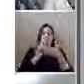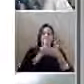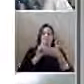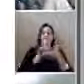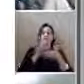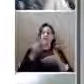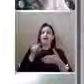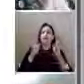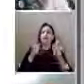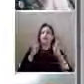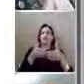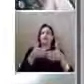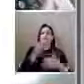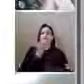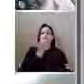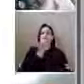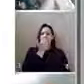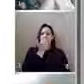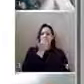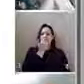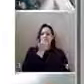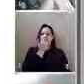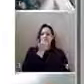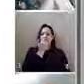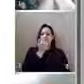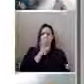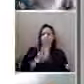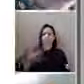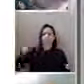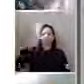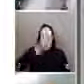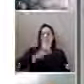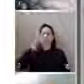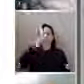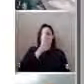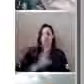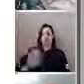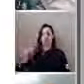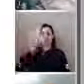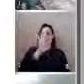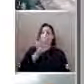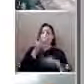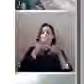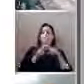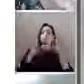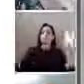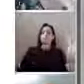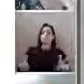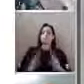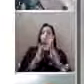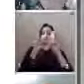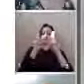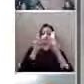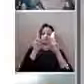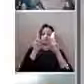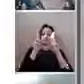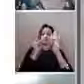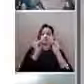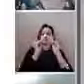a alimentos regionais brasileiros. Por isso, fizemos um recorte a fim de definir o que são